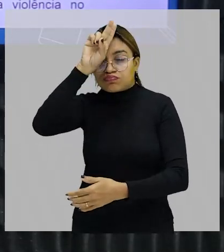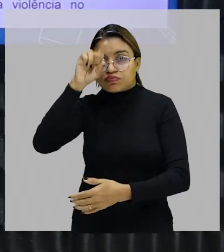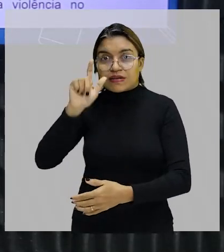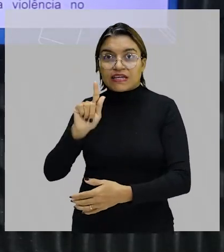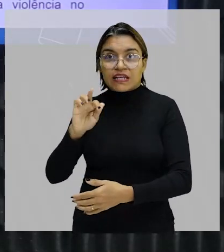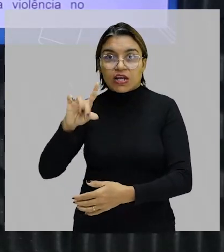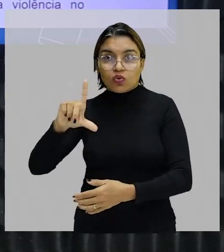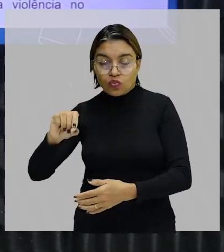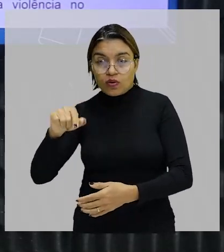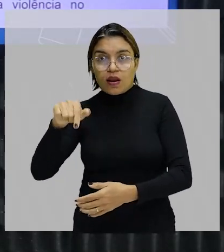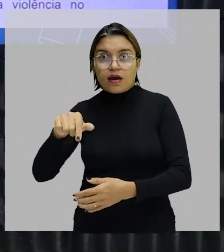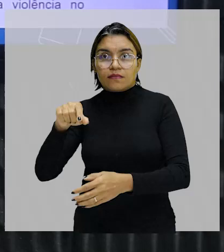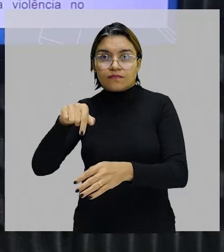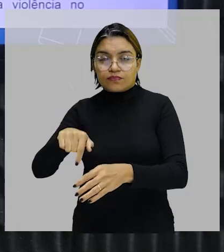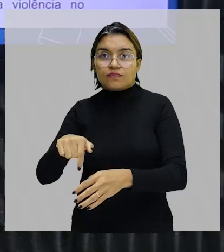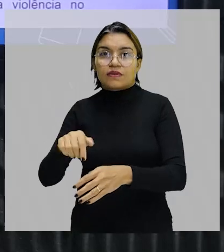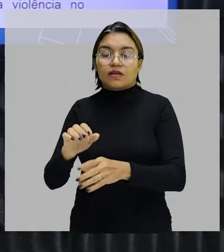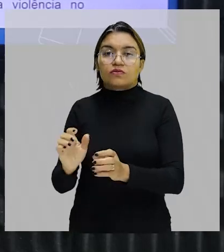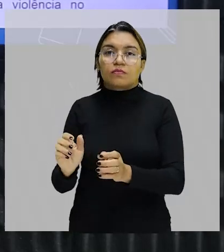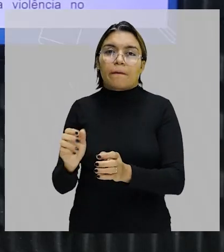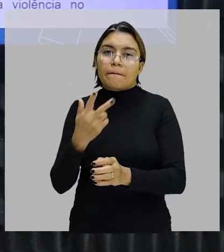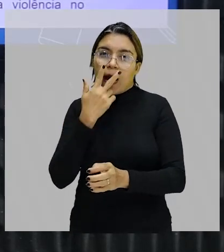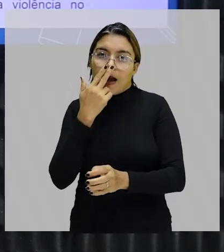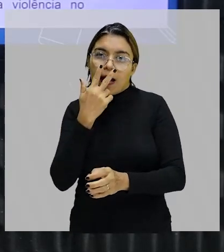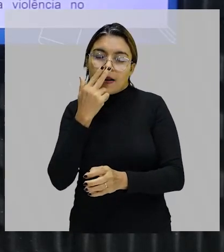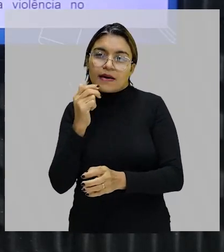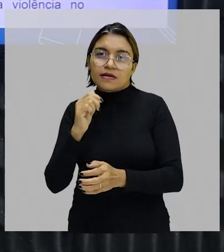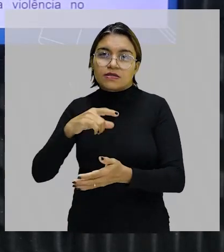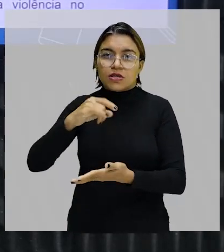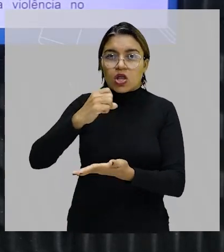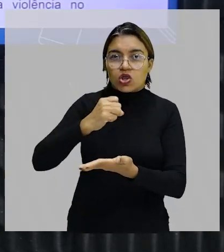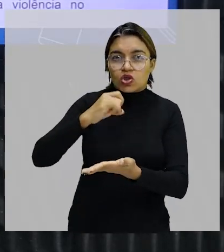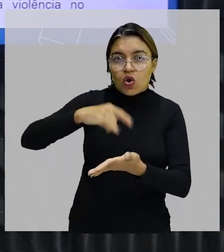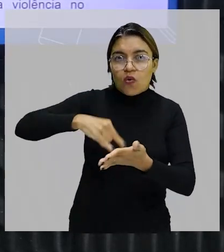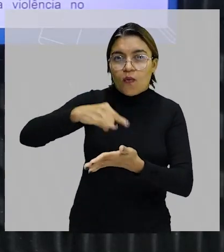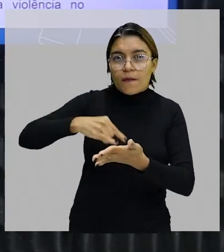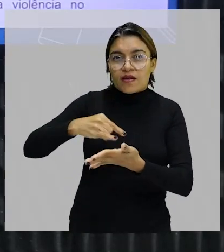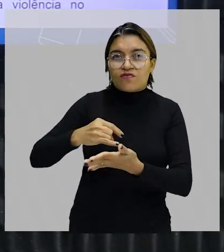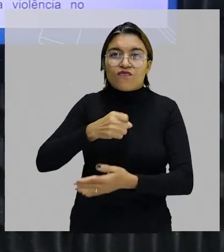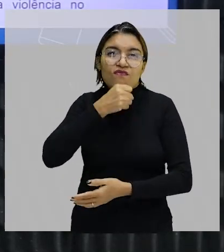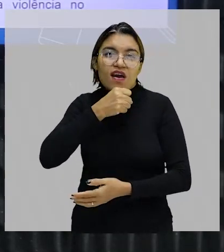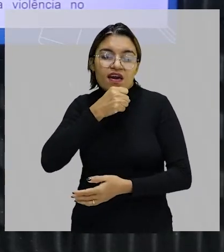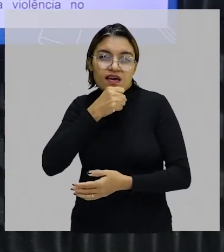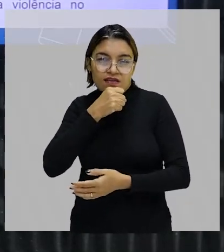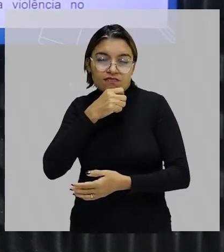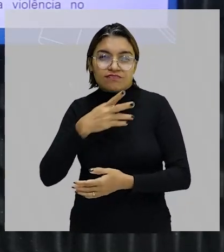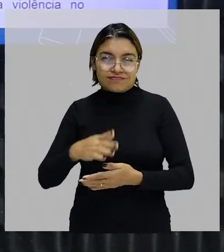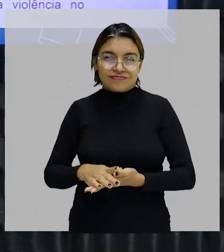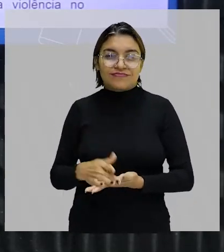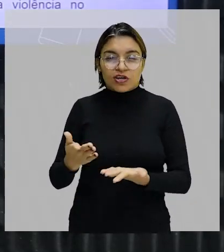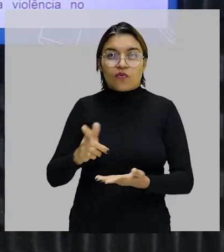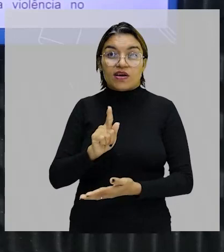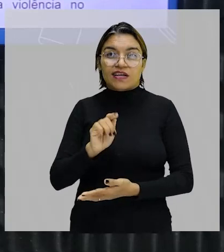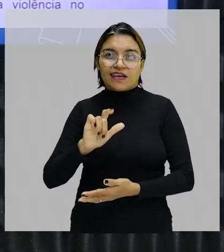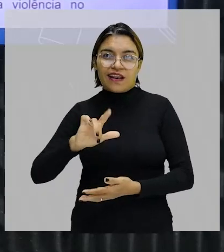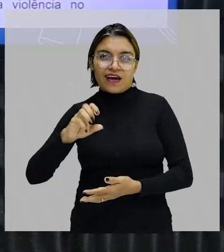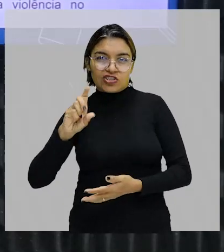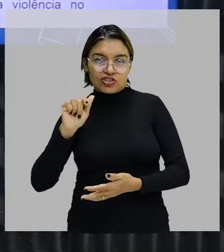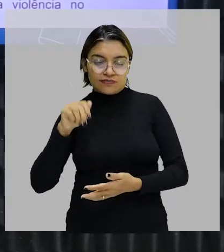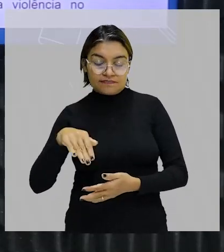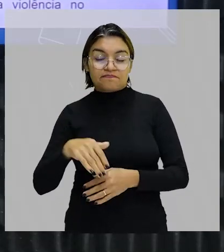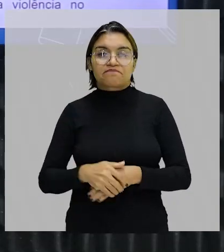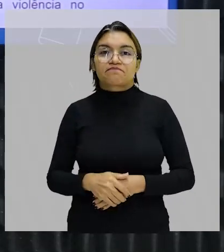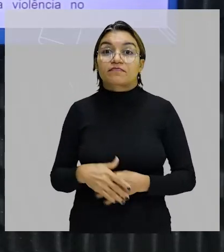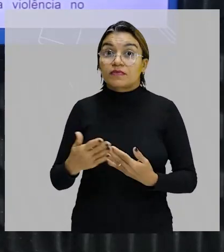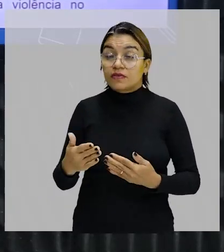documentos falsificados tivessem uma aparência de antigos e passassem a ideia de veracidade, tá? Daí vem o termo grilagem, tá? Não esqueça,